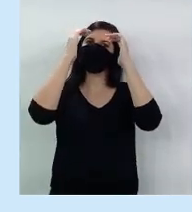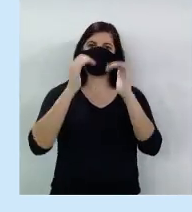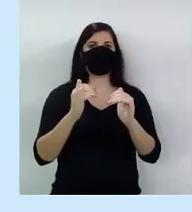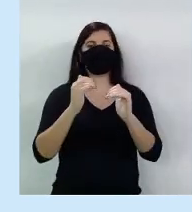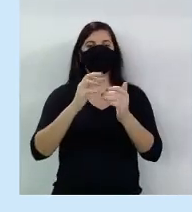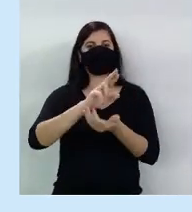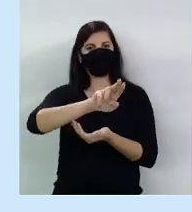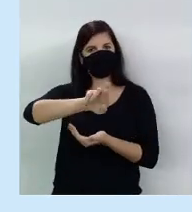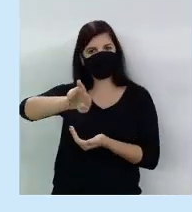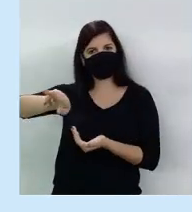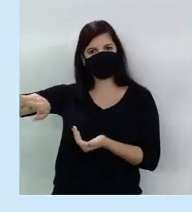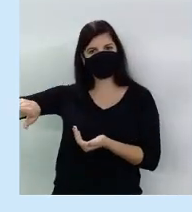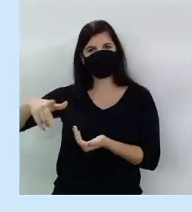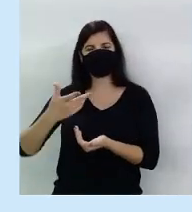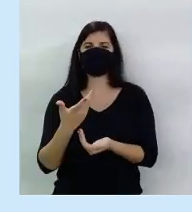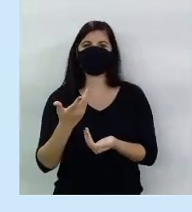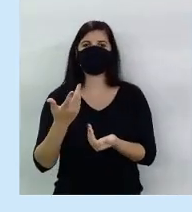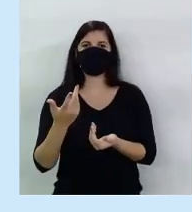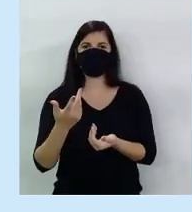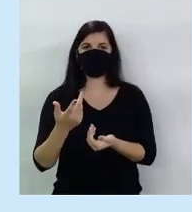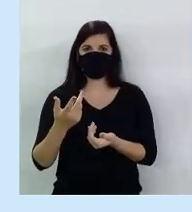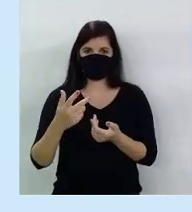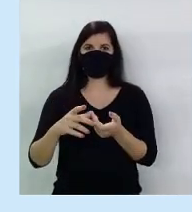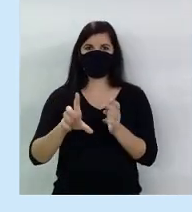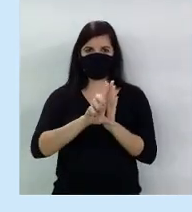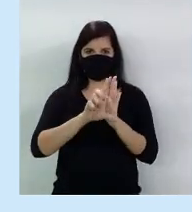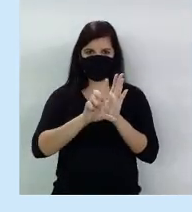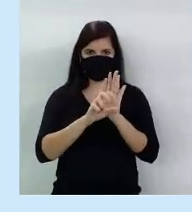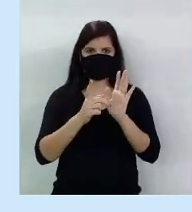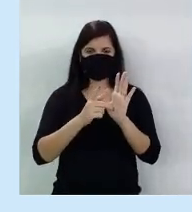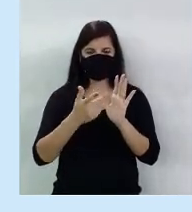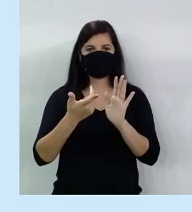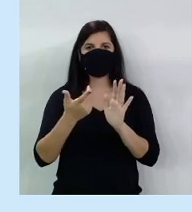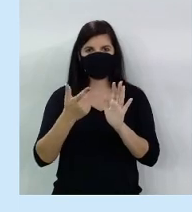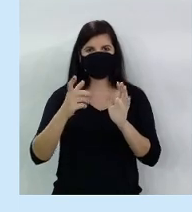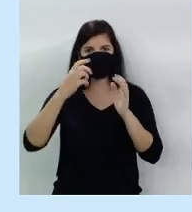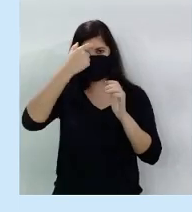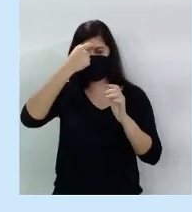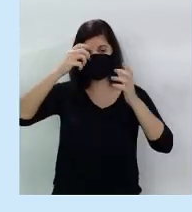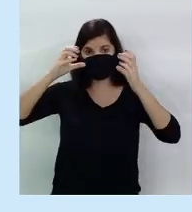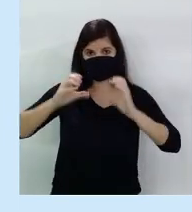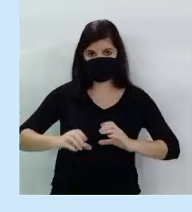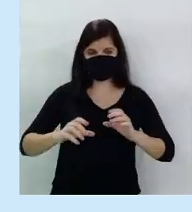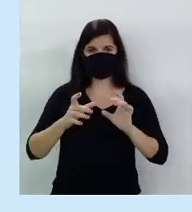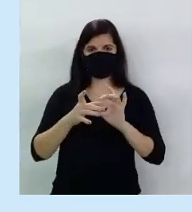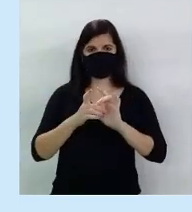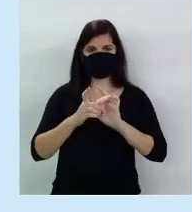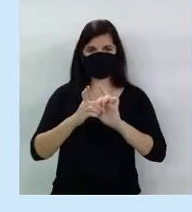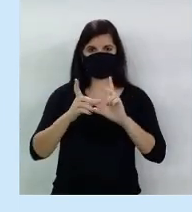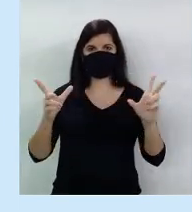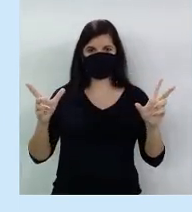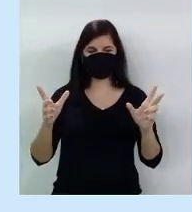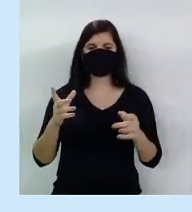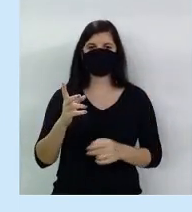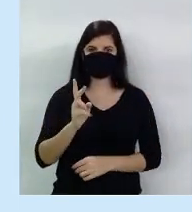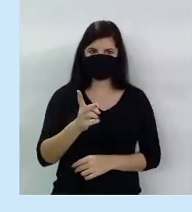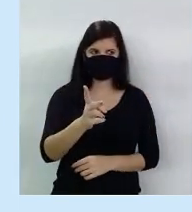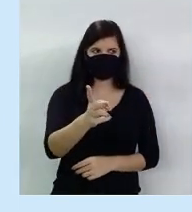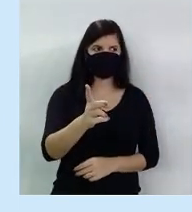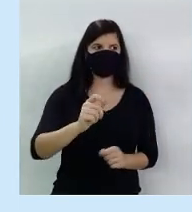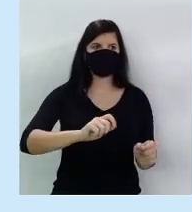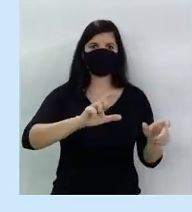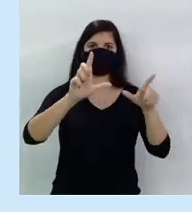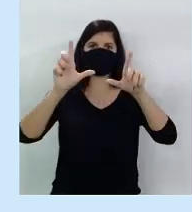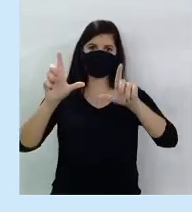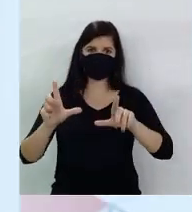à pluralidade, lembrar da Constituição cidadã, a democracia. E vamos adiante. Trago aqui na